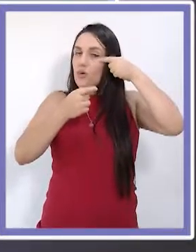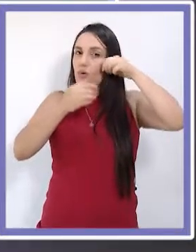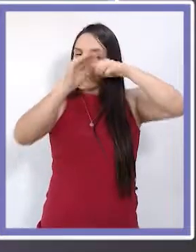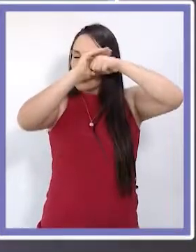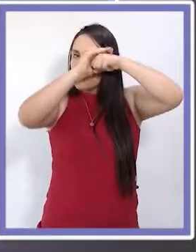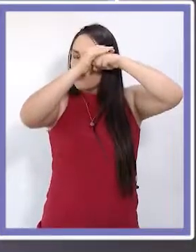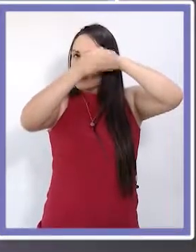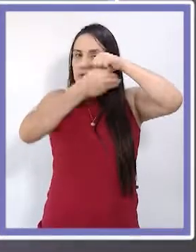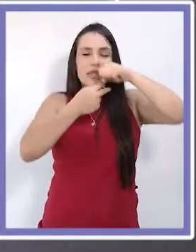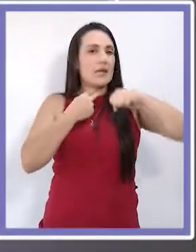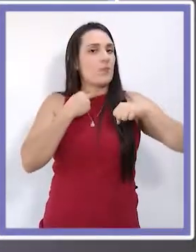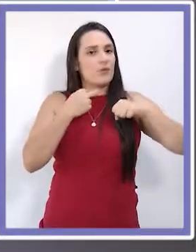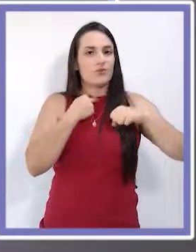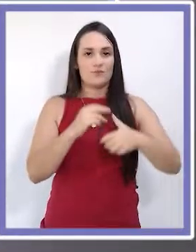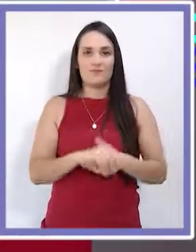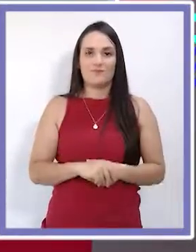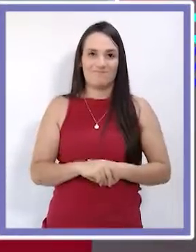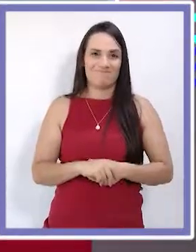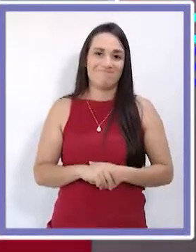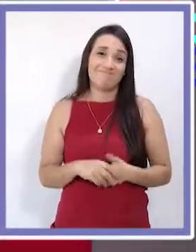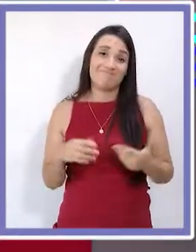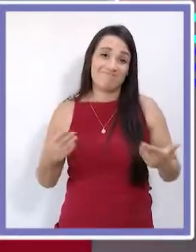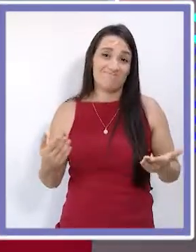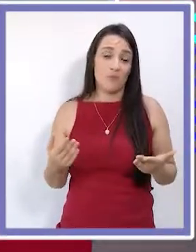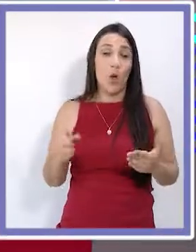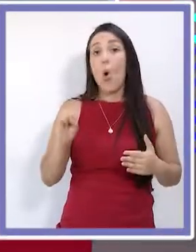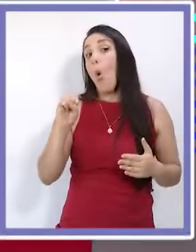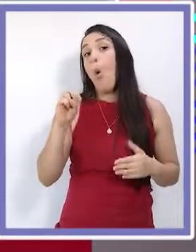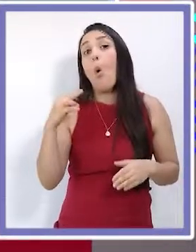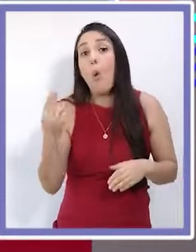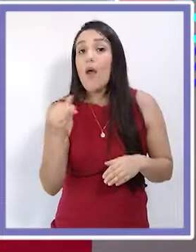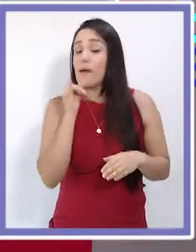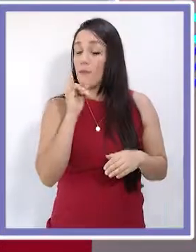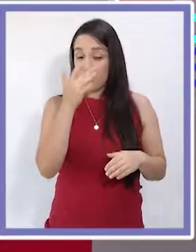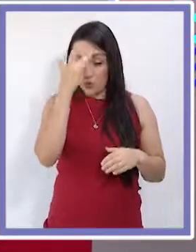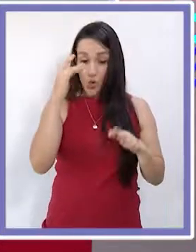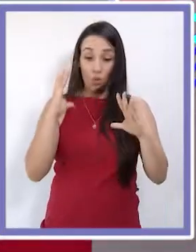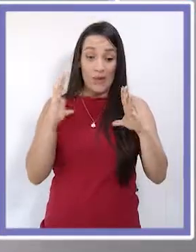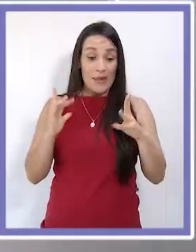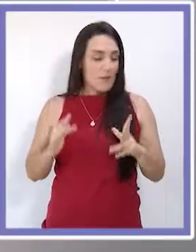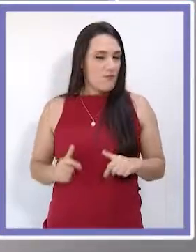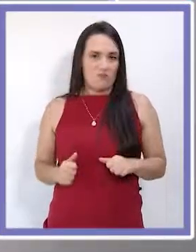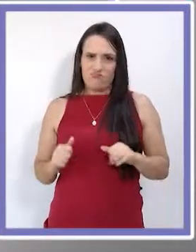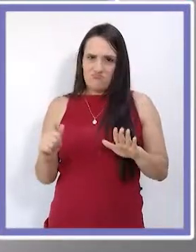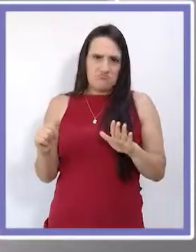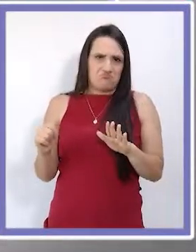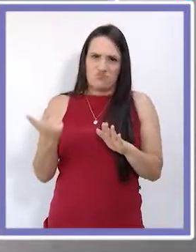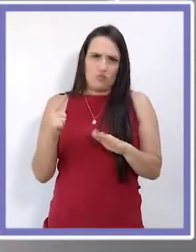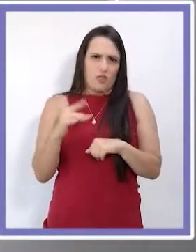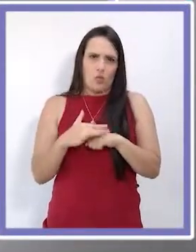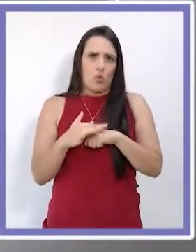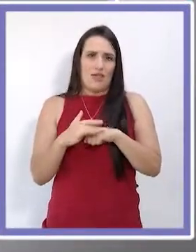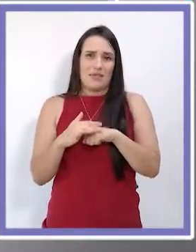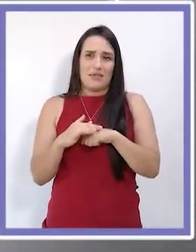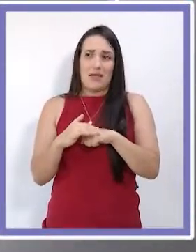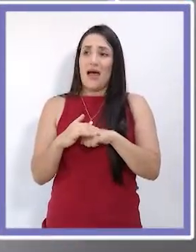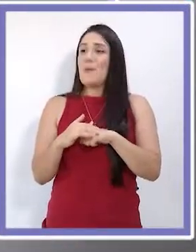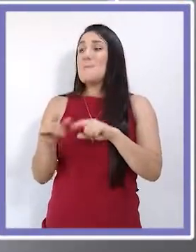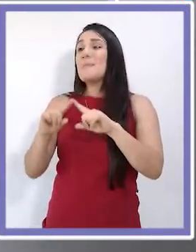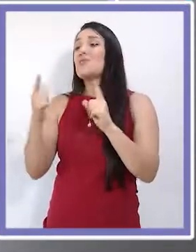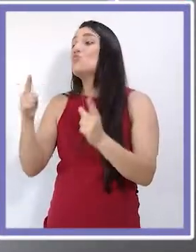doador, né, estava bom, doava, a gente não tinha leito para fazer o transplante, os leitos estavam todos ocupados com a doença